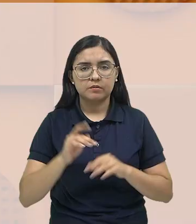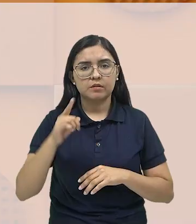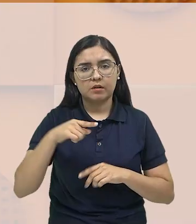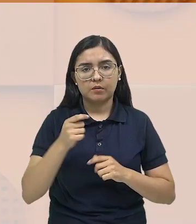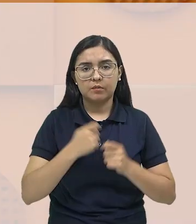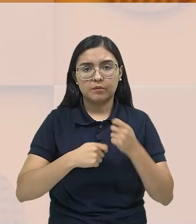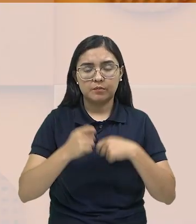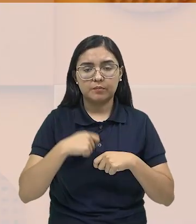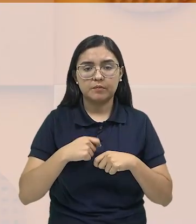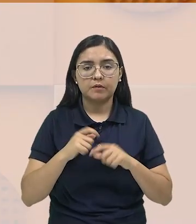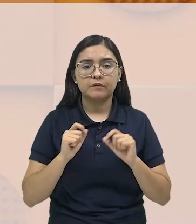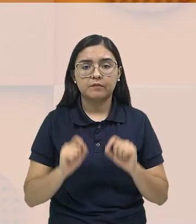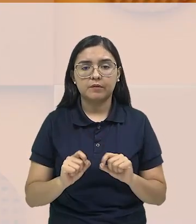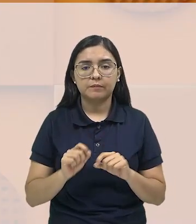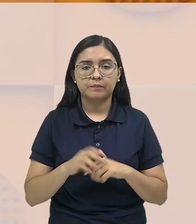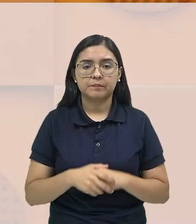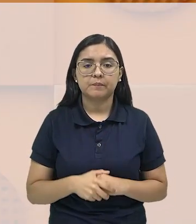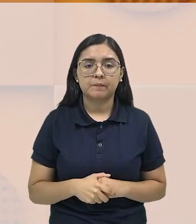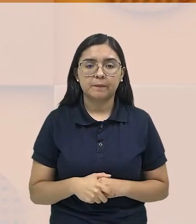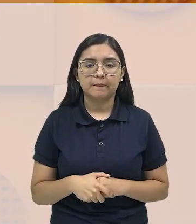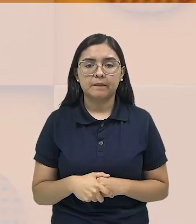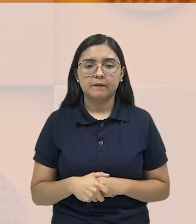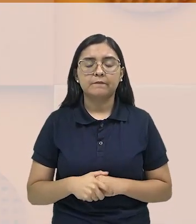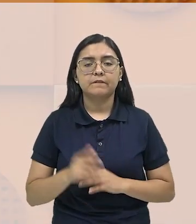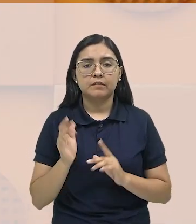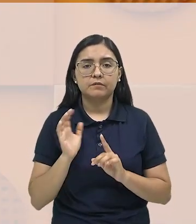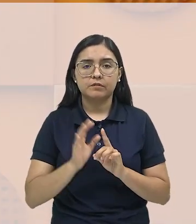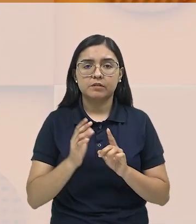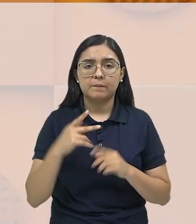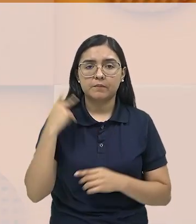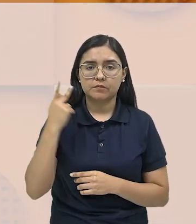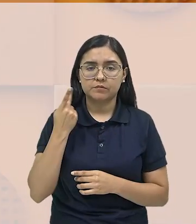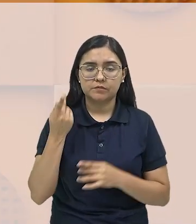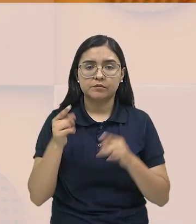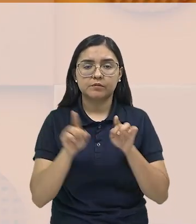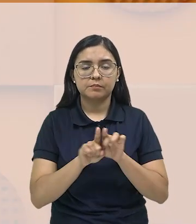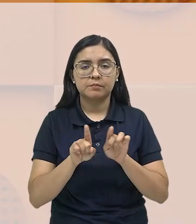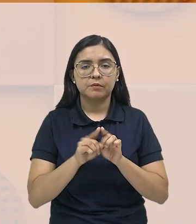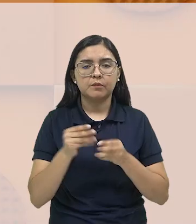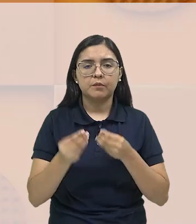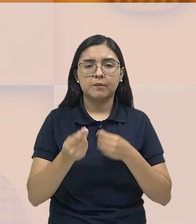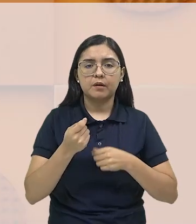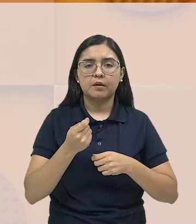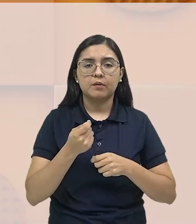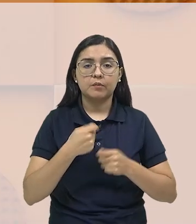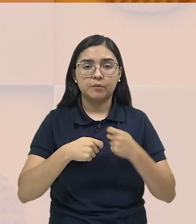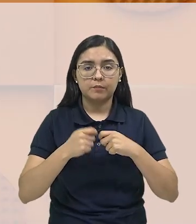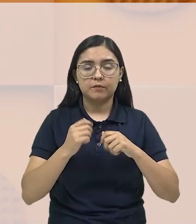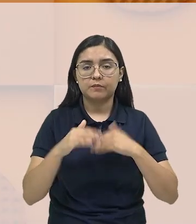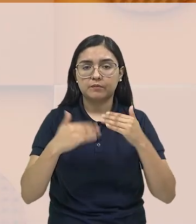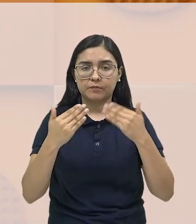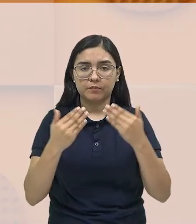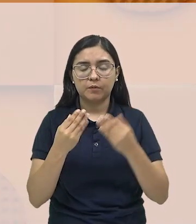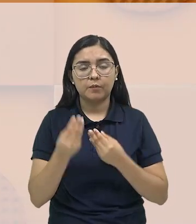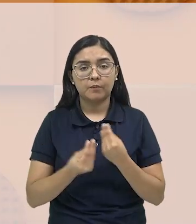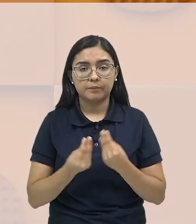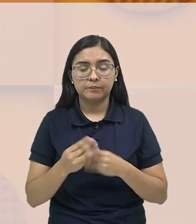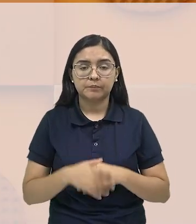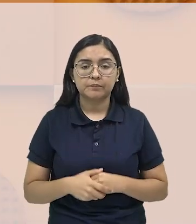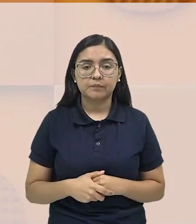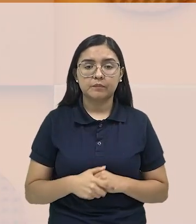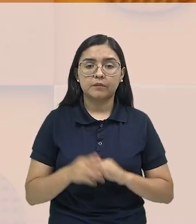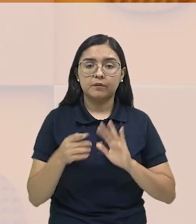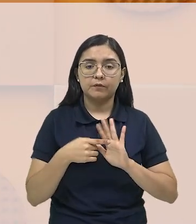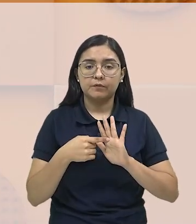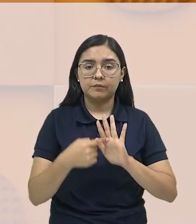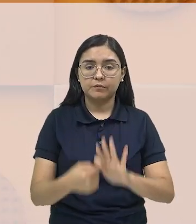economia, ela vai afetar a política e a forma com que essa economia vai ser desenvolvida. De que forma? Vou mostrar